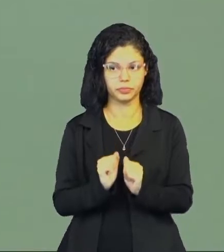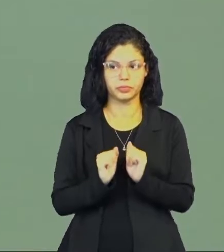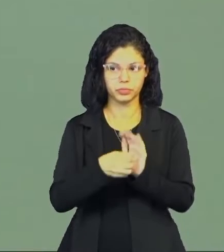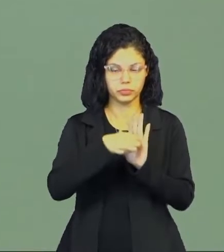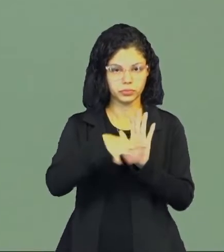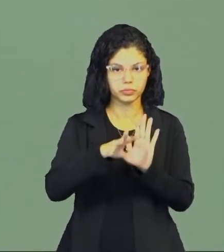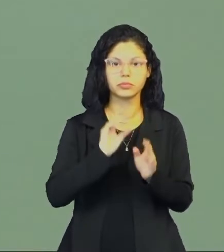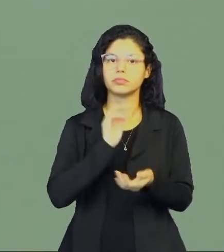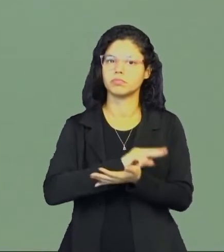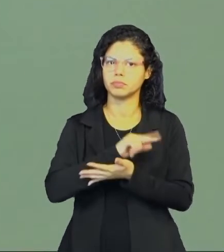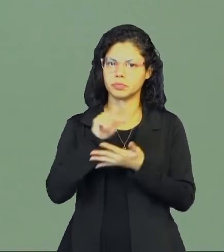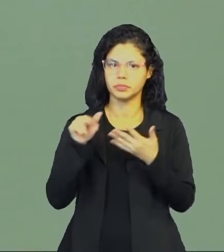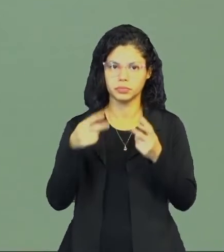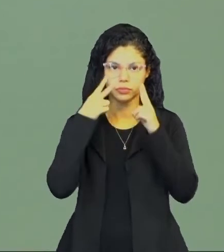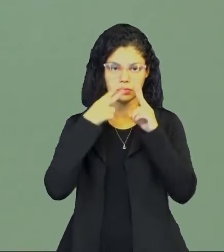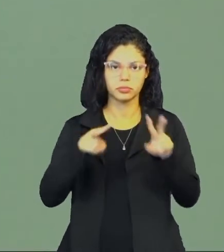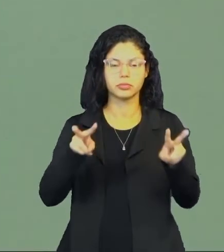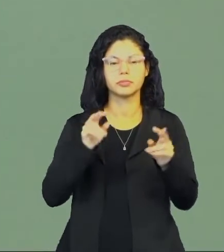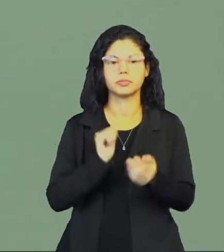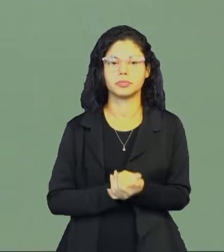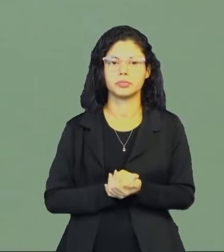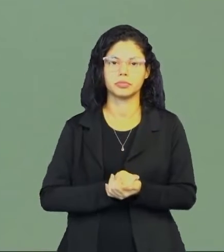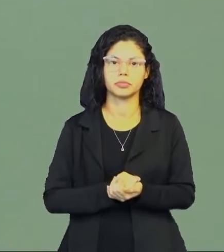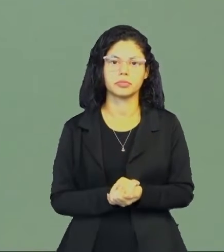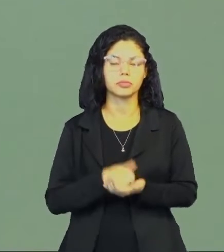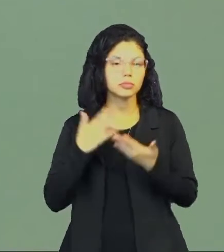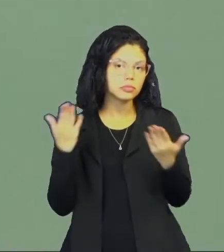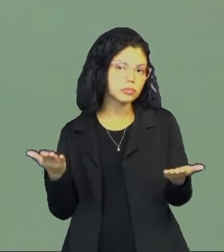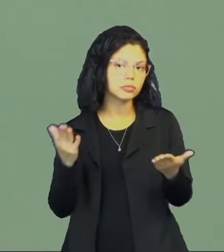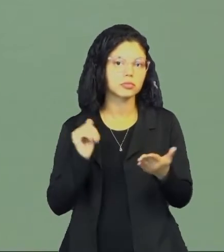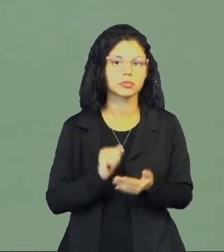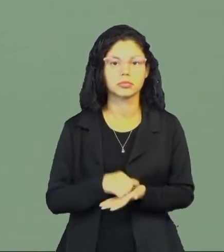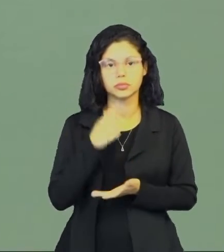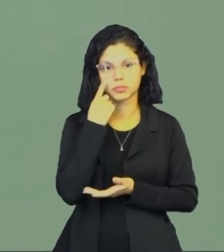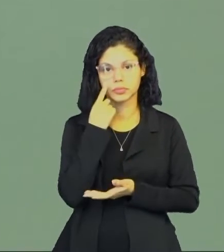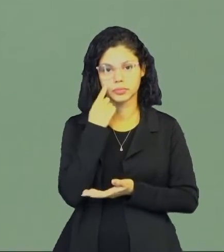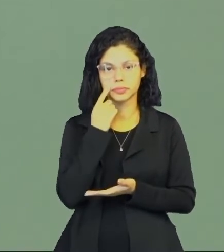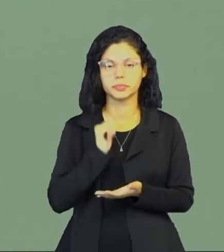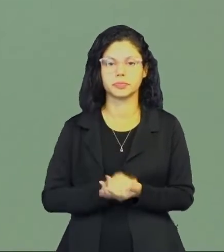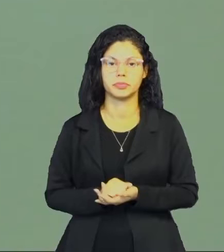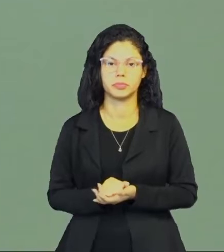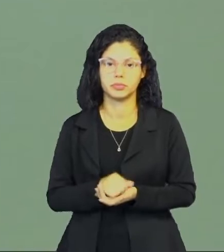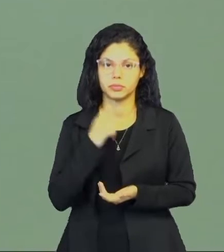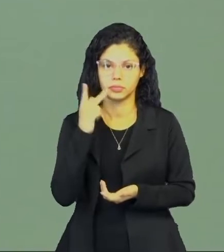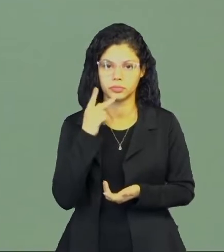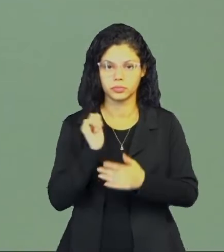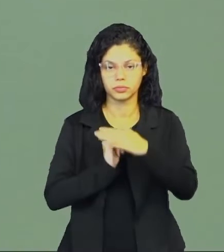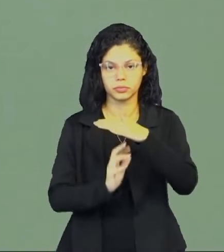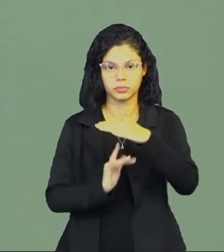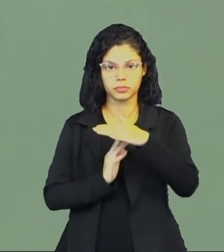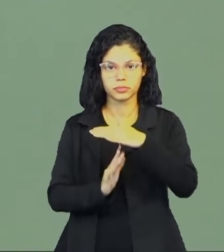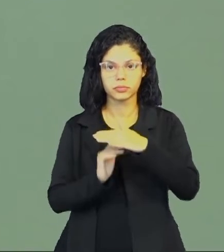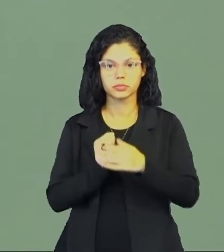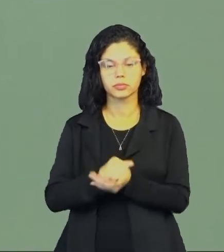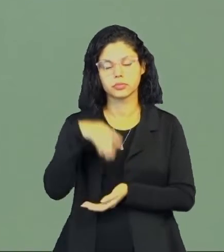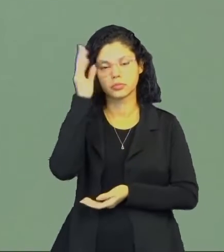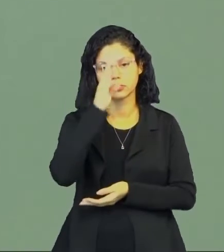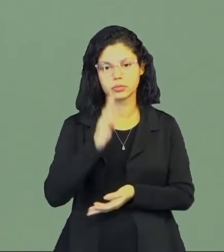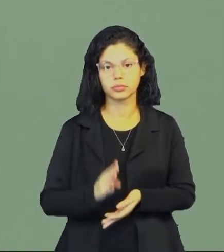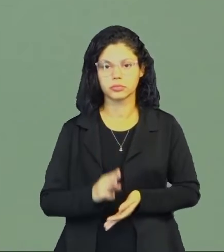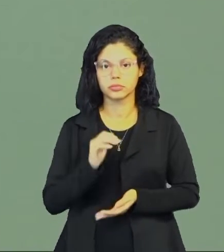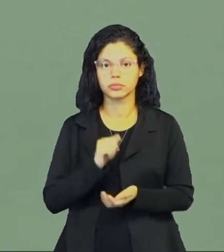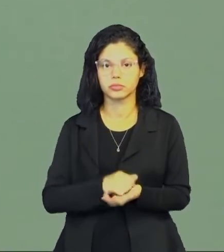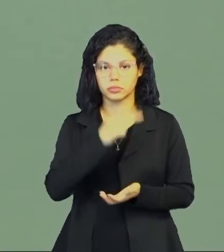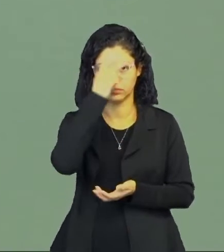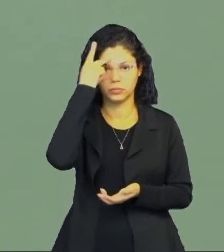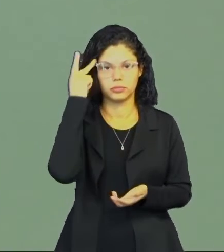lançar sobre ele diversos olhares. Então, o olhar, né, se a gente tem aí, falando da imigração brasileira, o olhar, né,